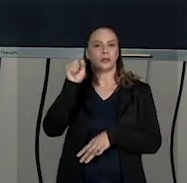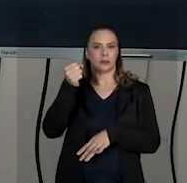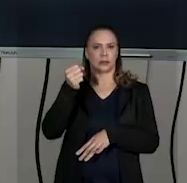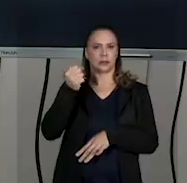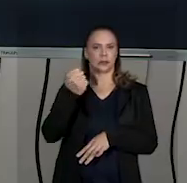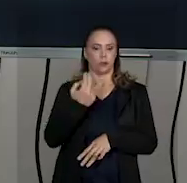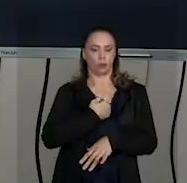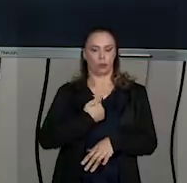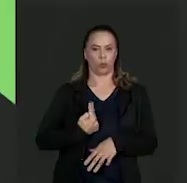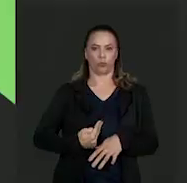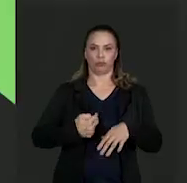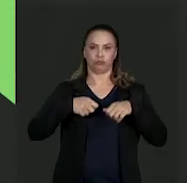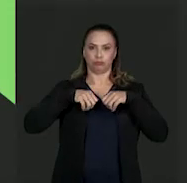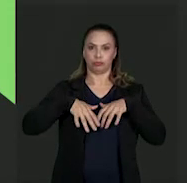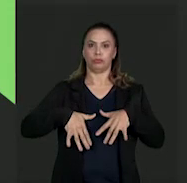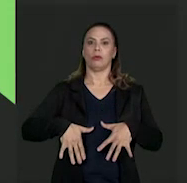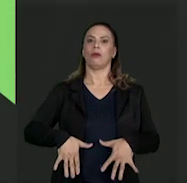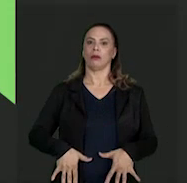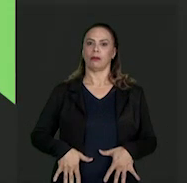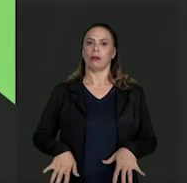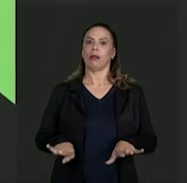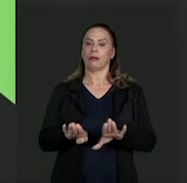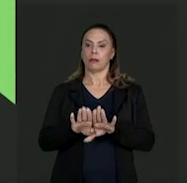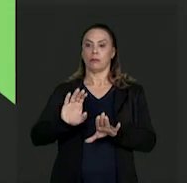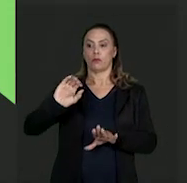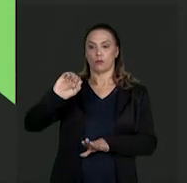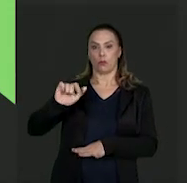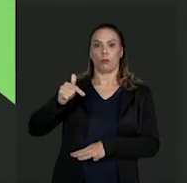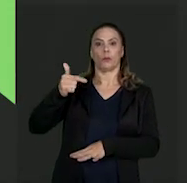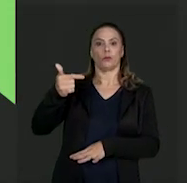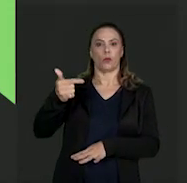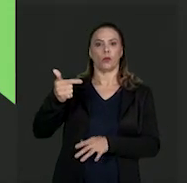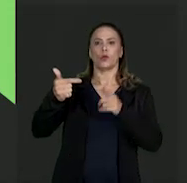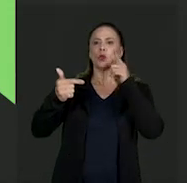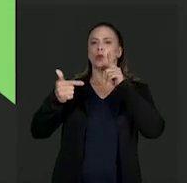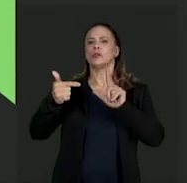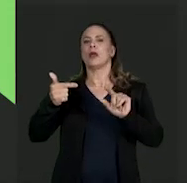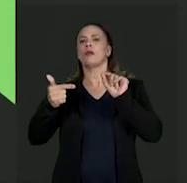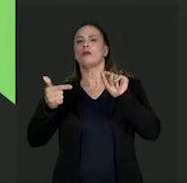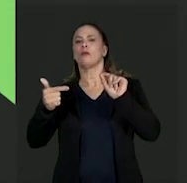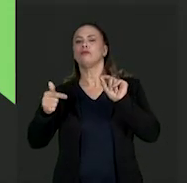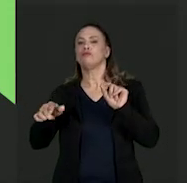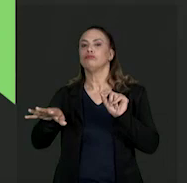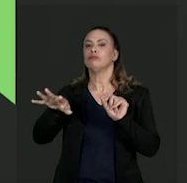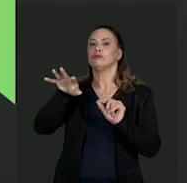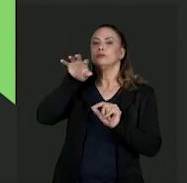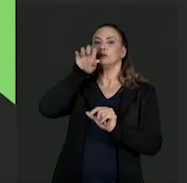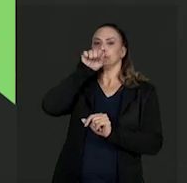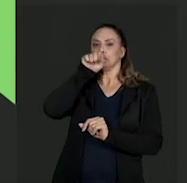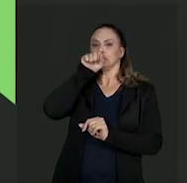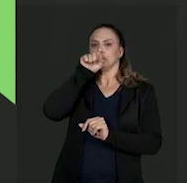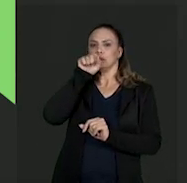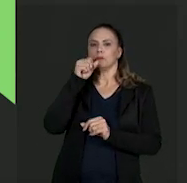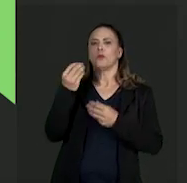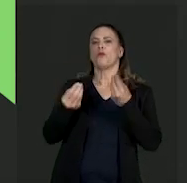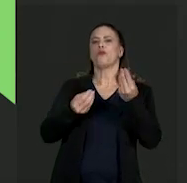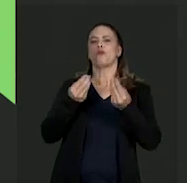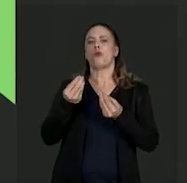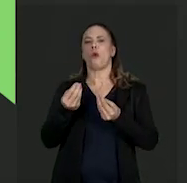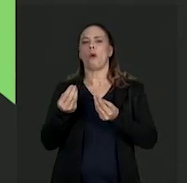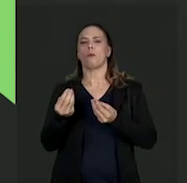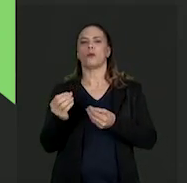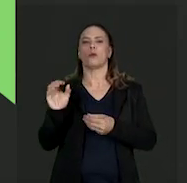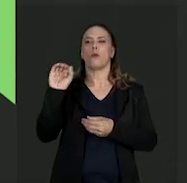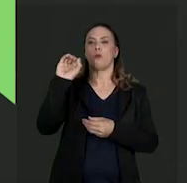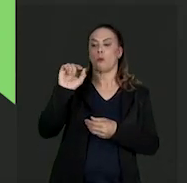da respiração. Mas como que esse oxigênio chega em todas as células do nosso corpo? A